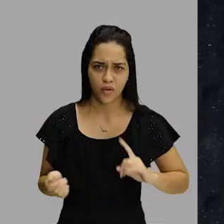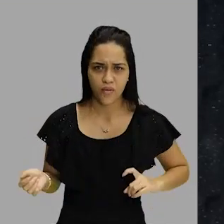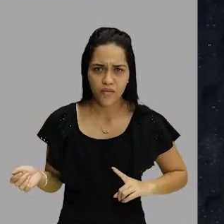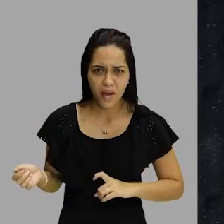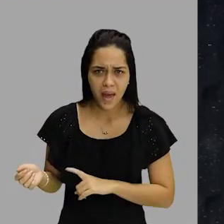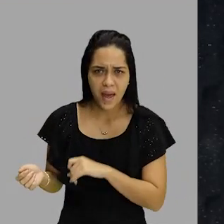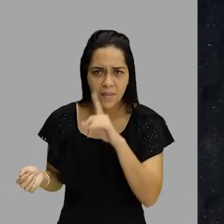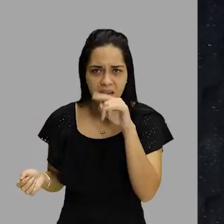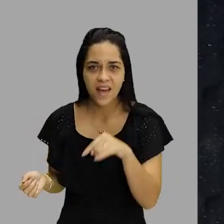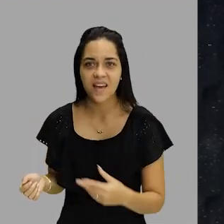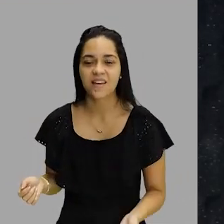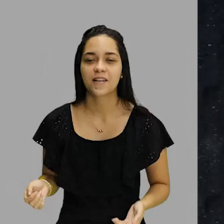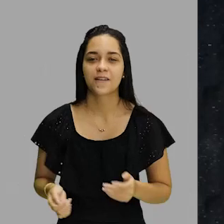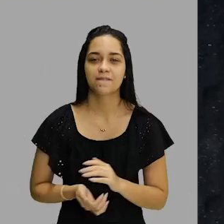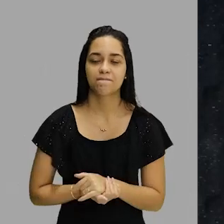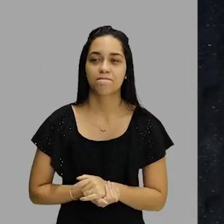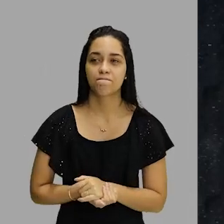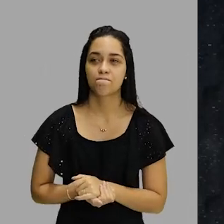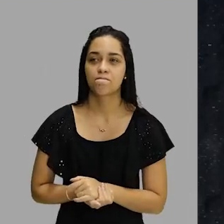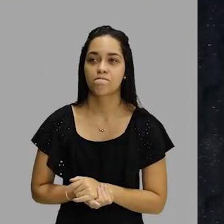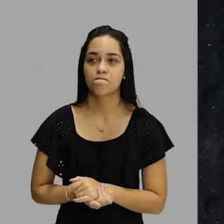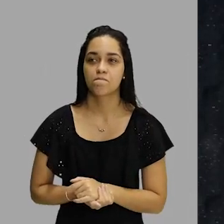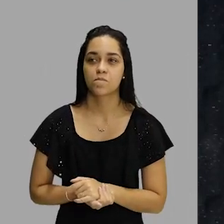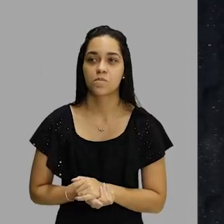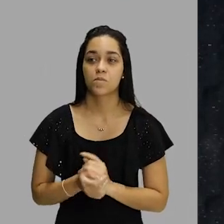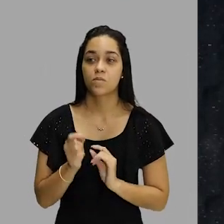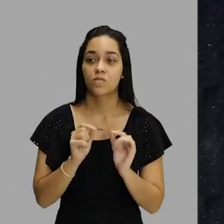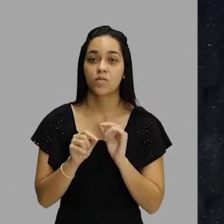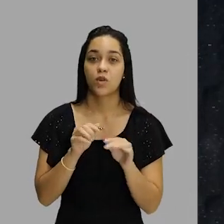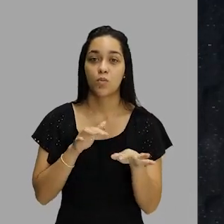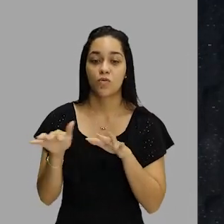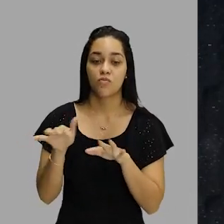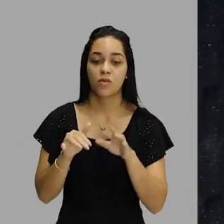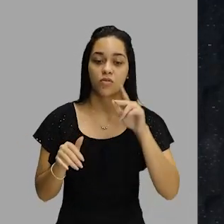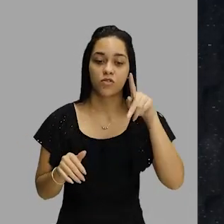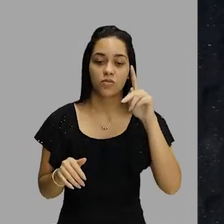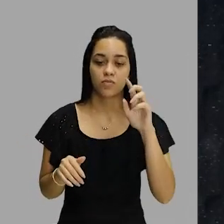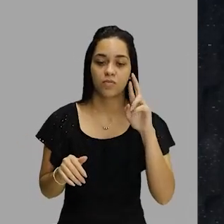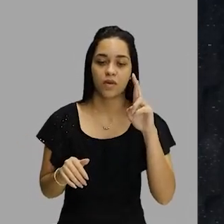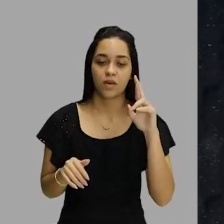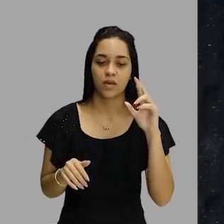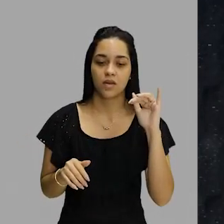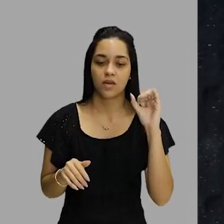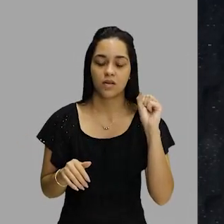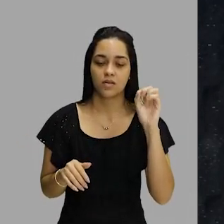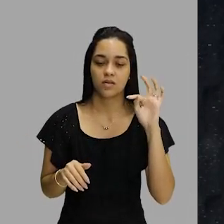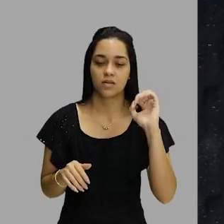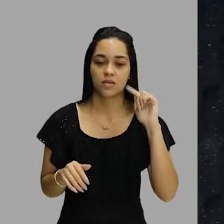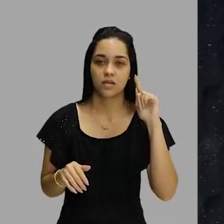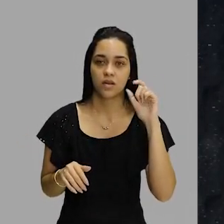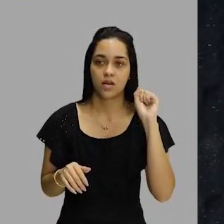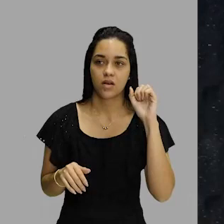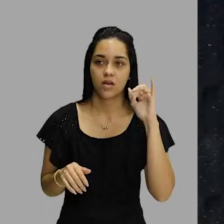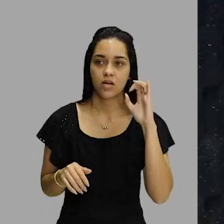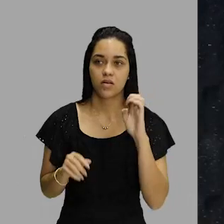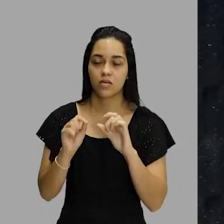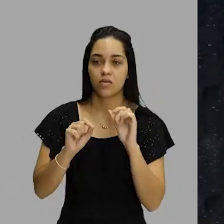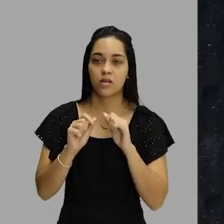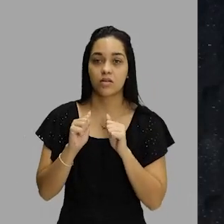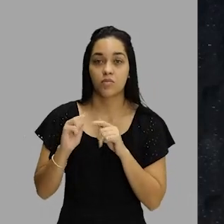que estar com verme? O que é isso? Na verdade, é o movimento peristáltico, né? O nosso intestino está ali, ó,